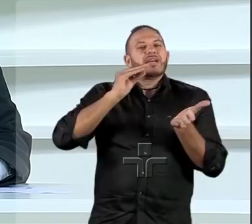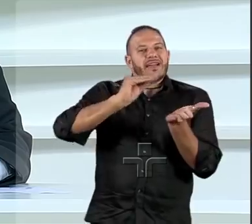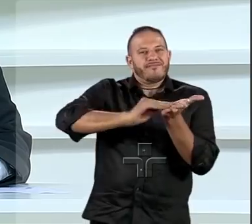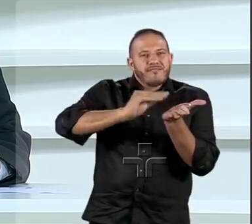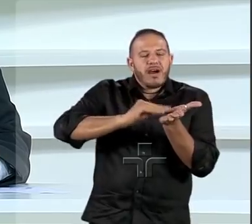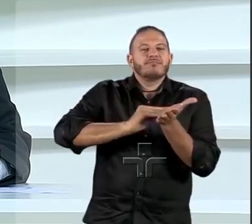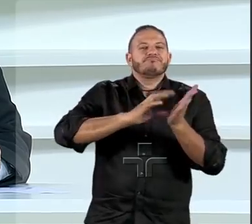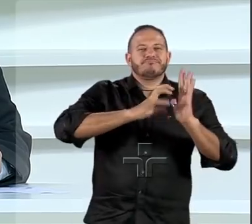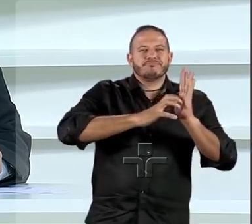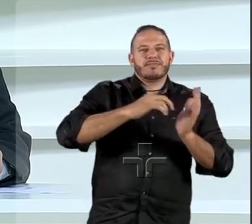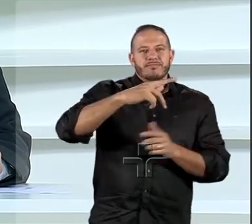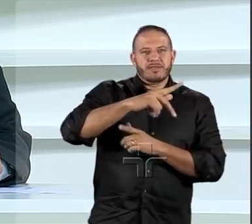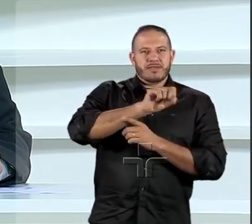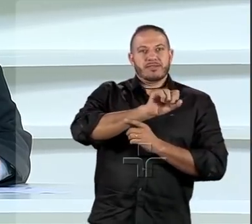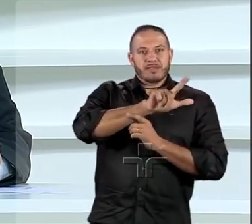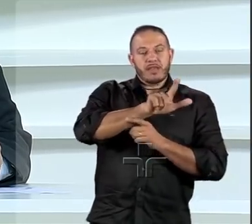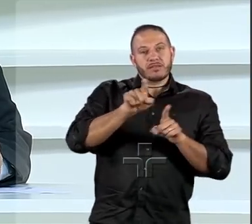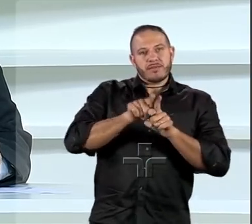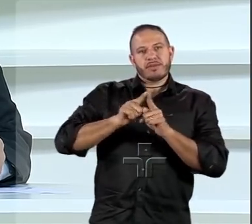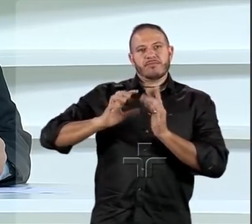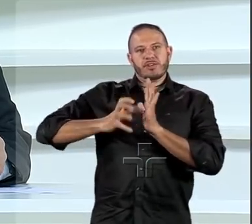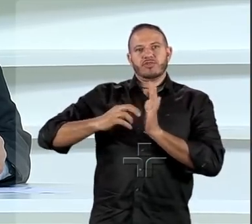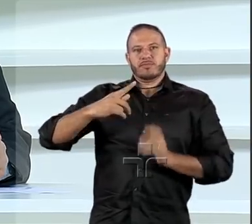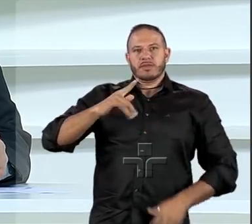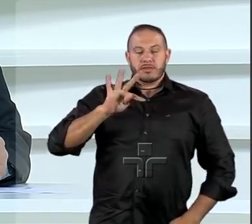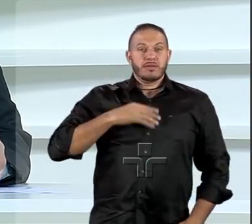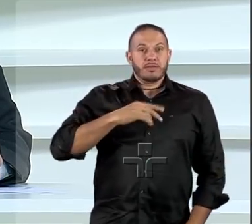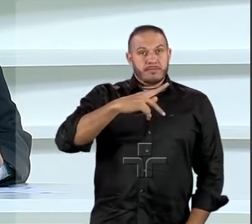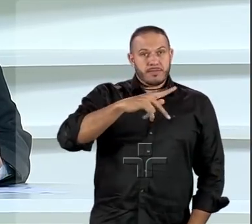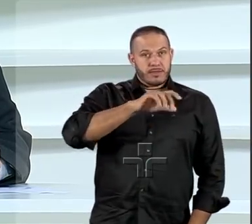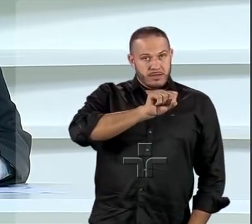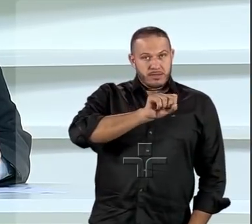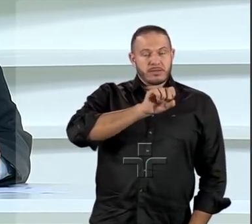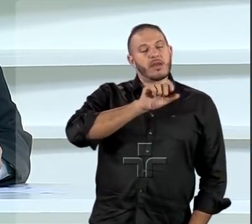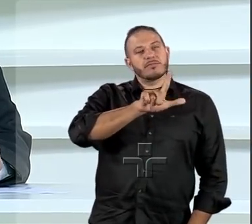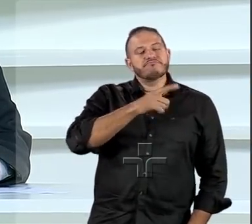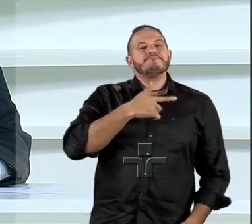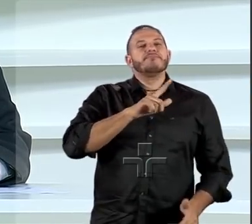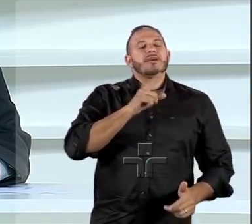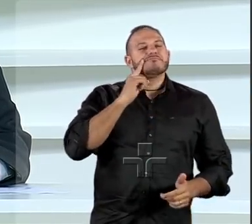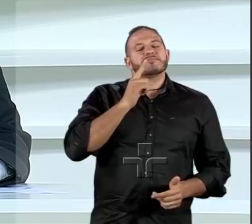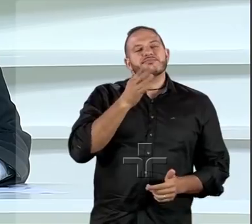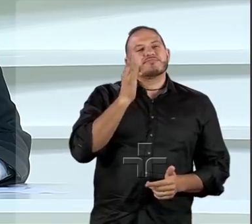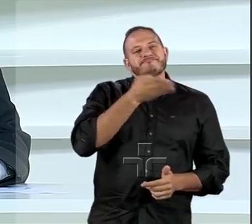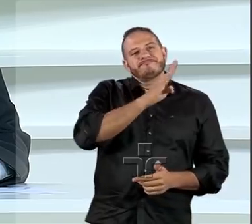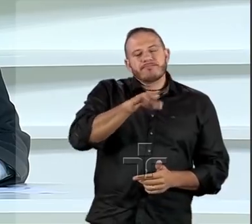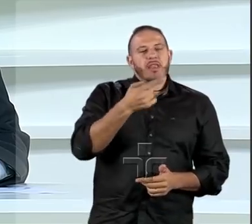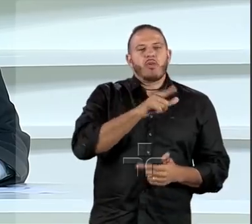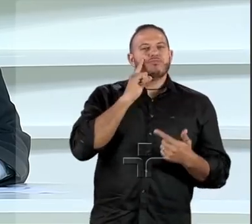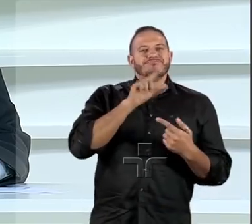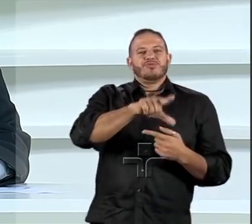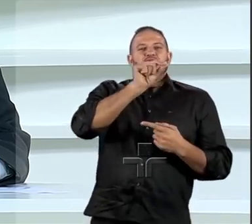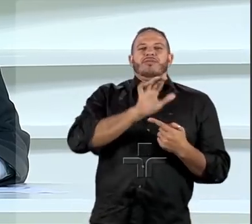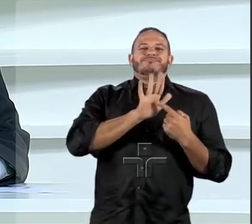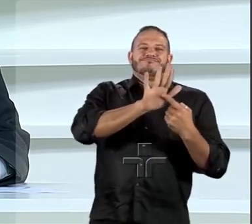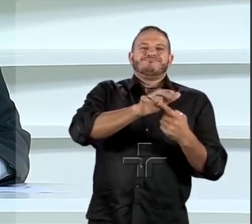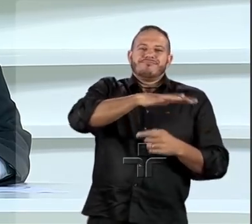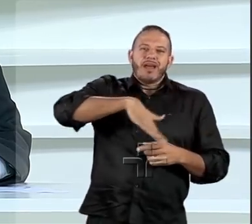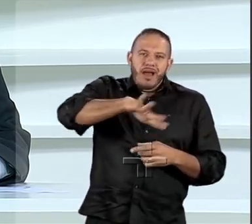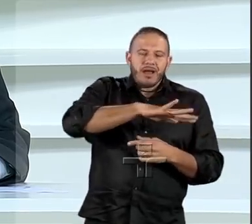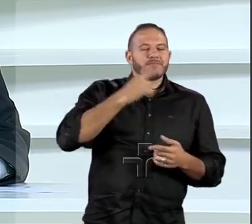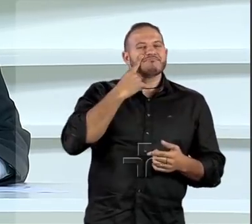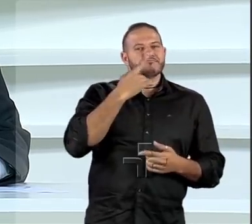partidos PSL e PT. O PSL, depois de vários adiamentos, não indicou o representante para a área de saúde. O